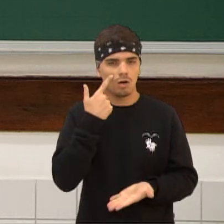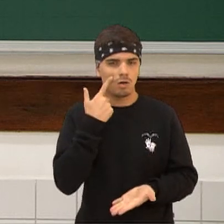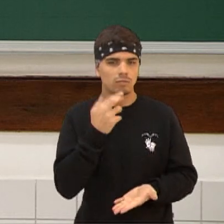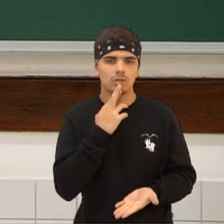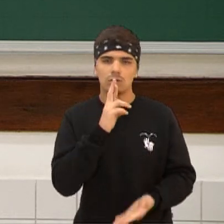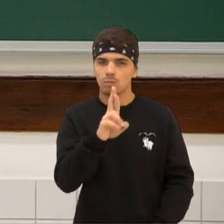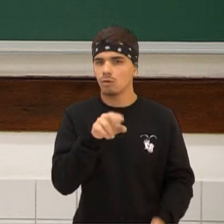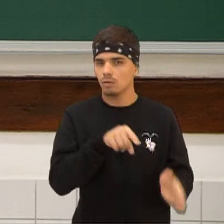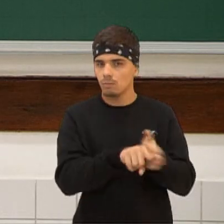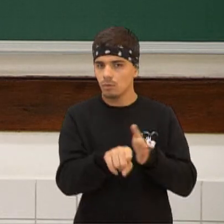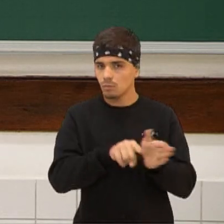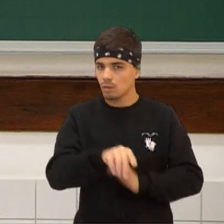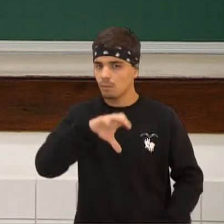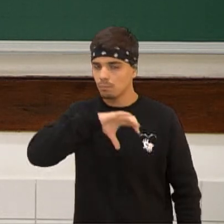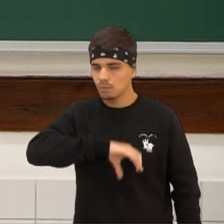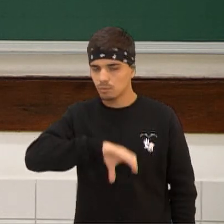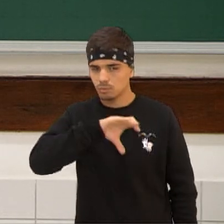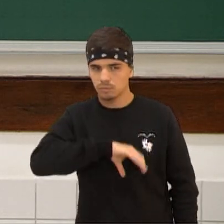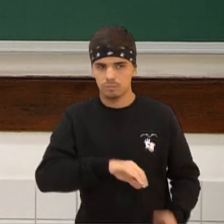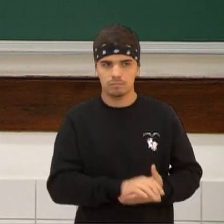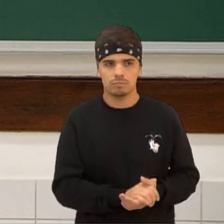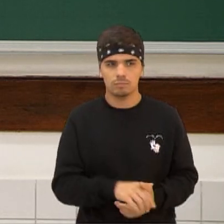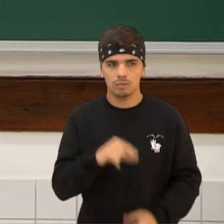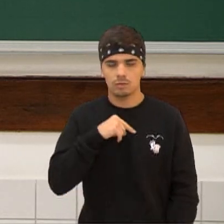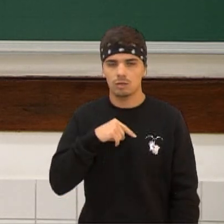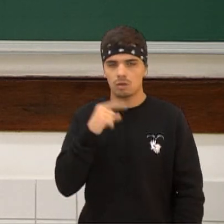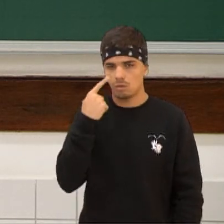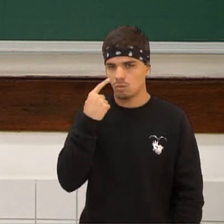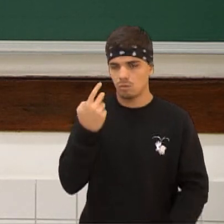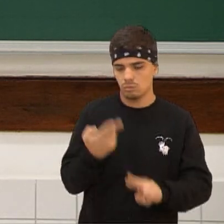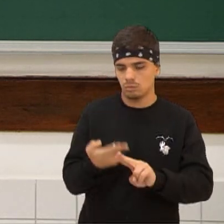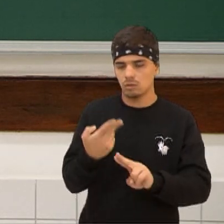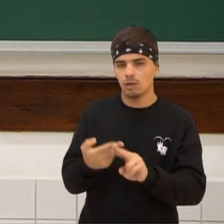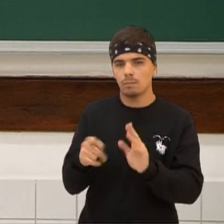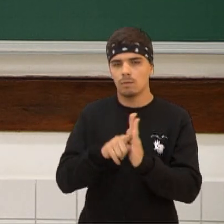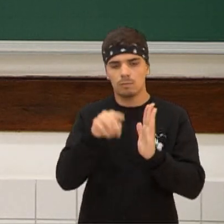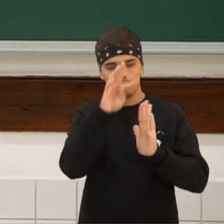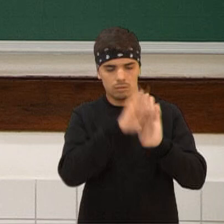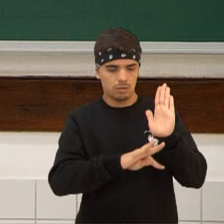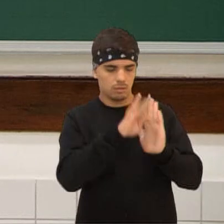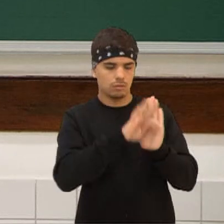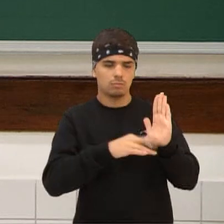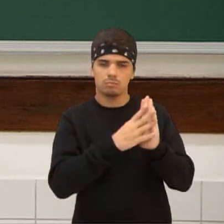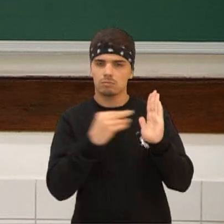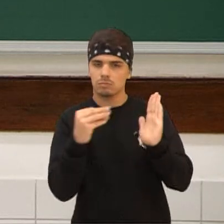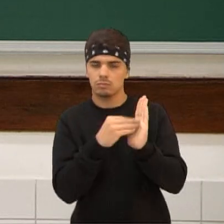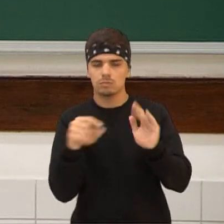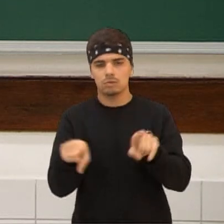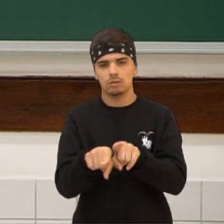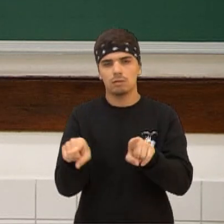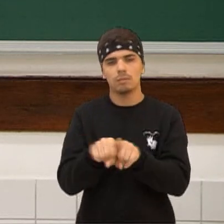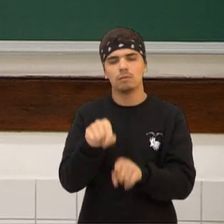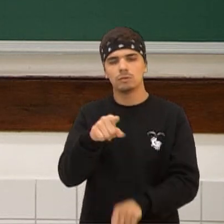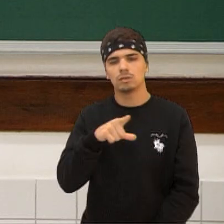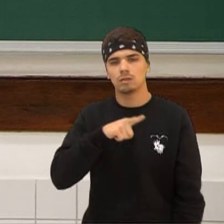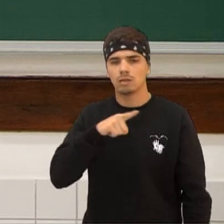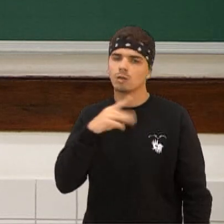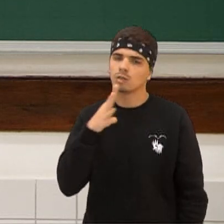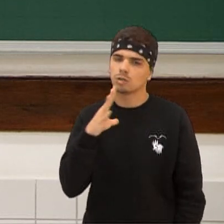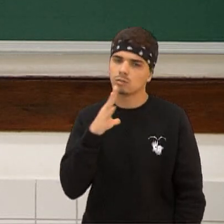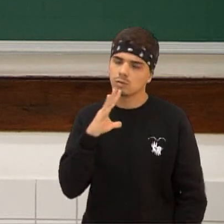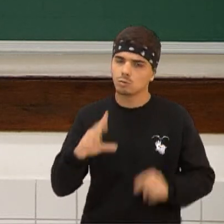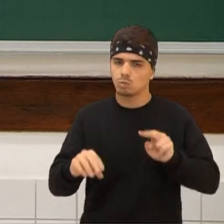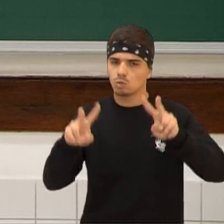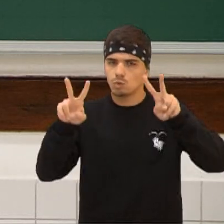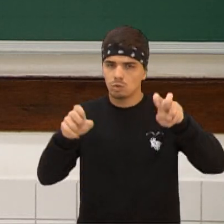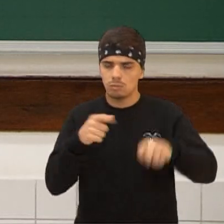essas perguntas em português. Você vai se basear um pouquinho no texto que a gente leu, mas mais no que você conhece. Eu